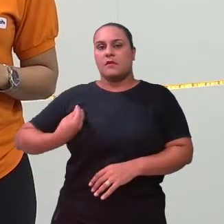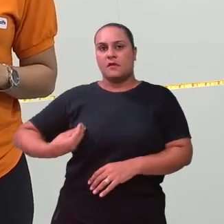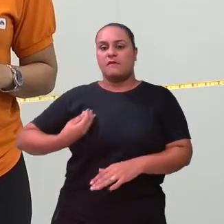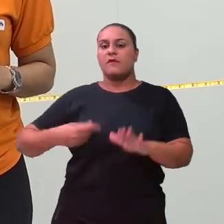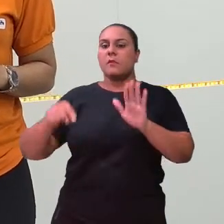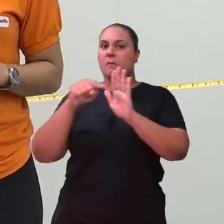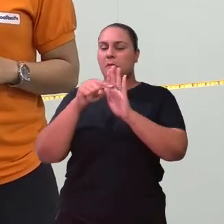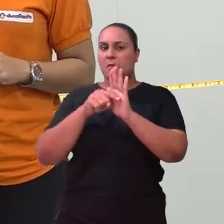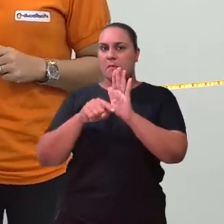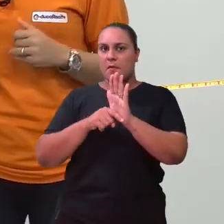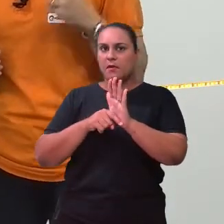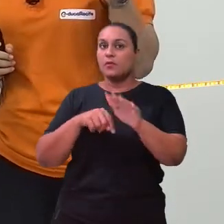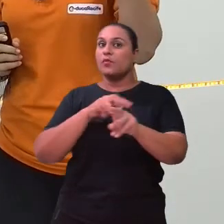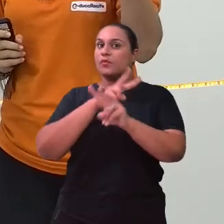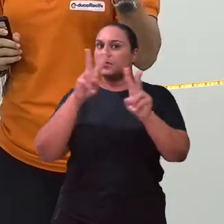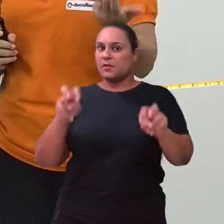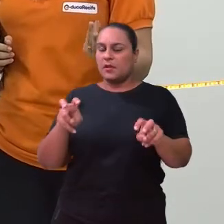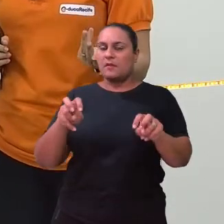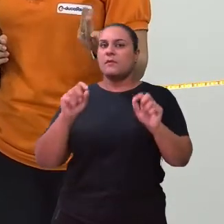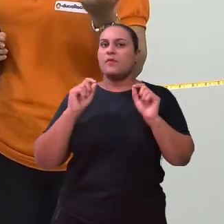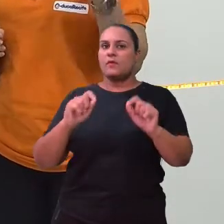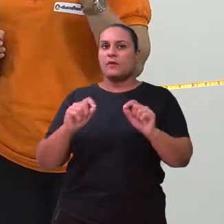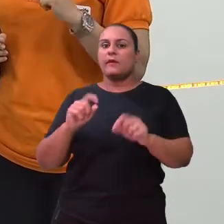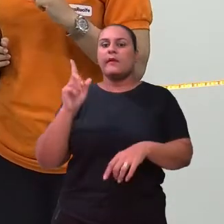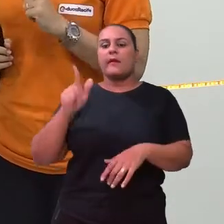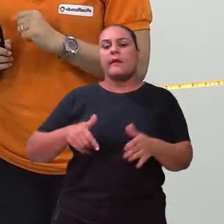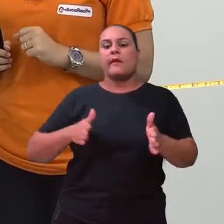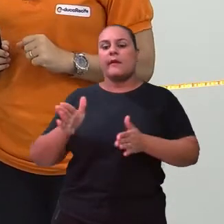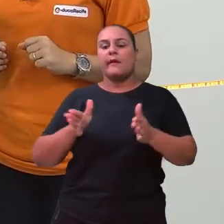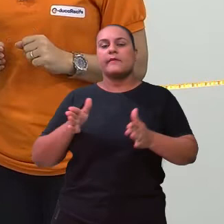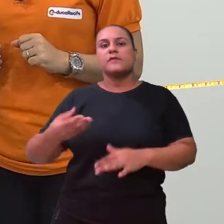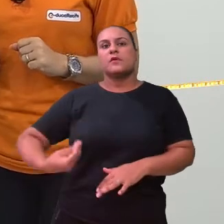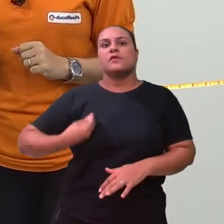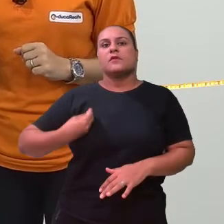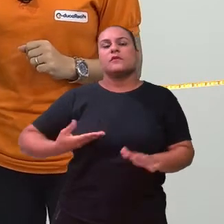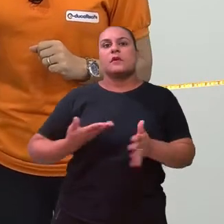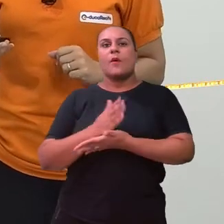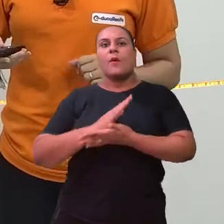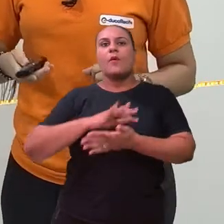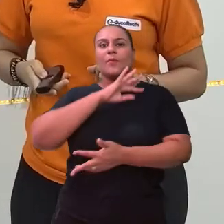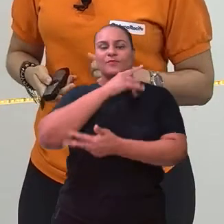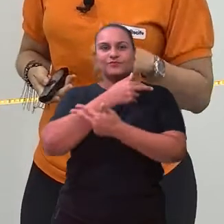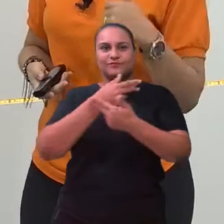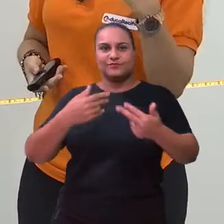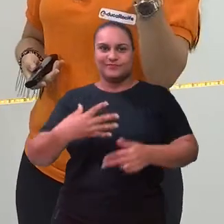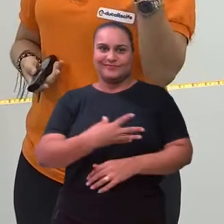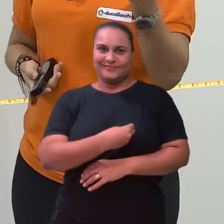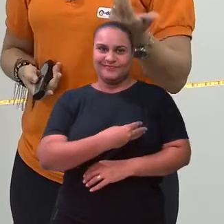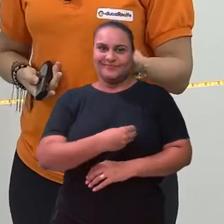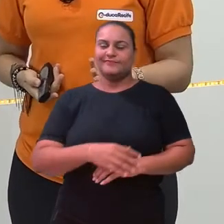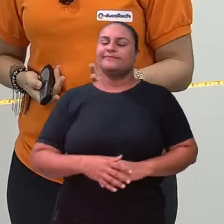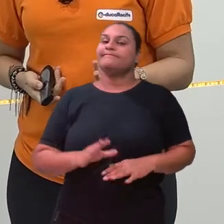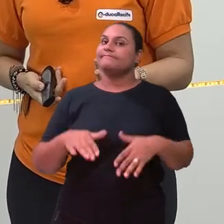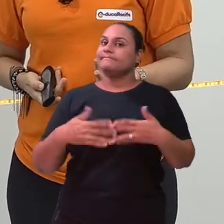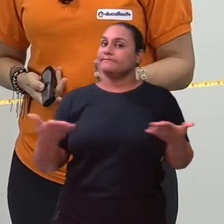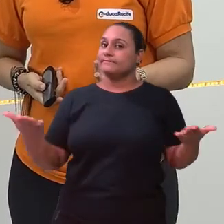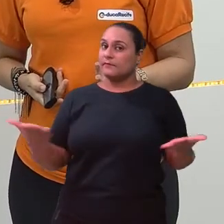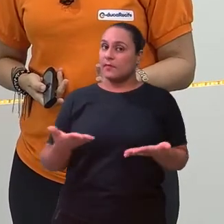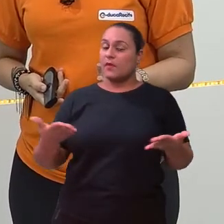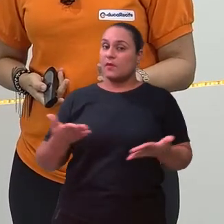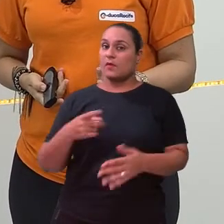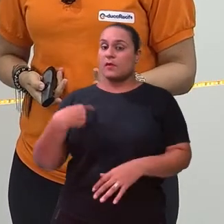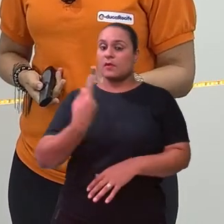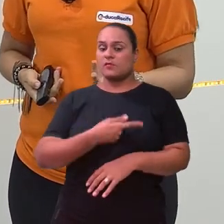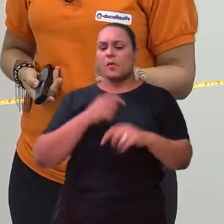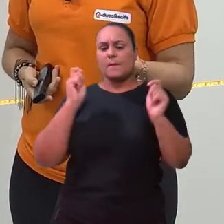assunto, né, dessa tabela é o tempo de vida de alguns mamíferos. Agora que a gente já